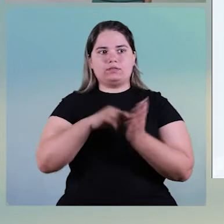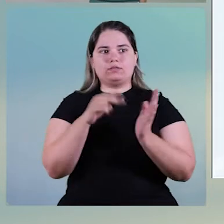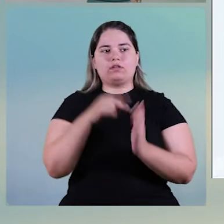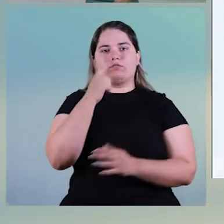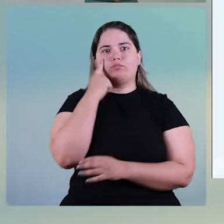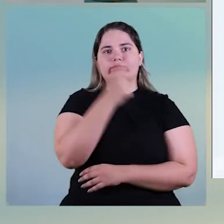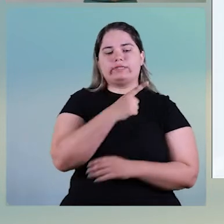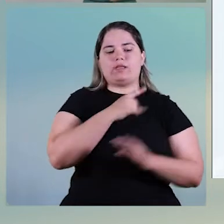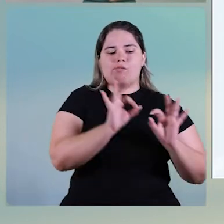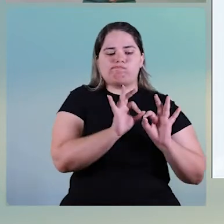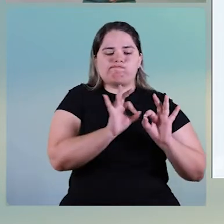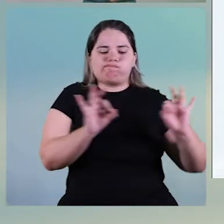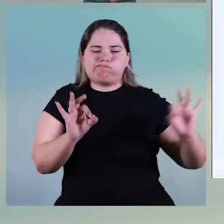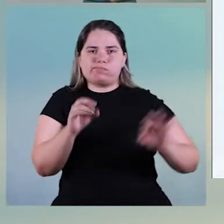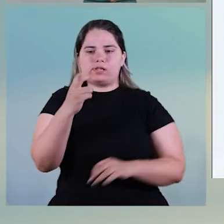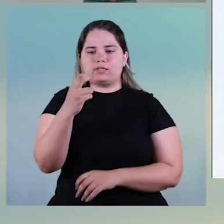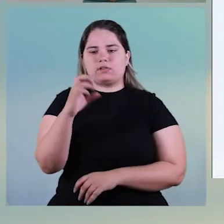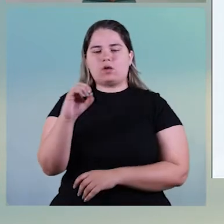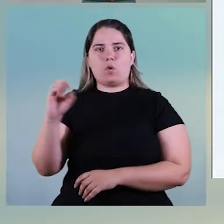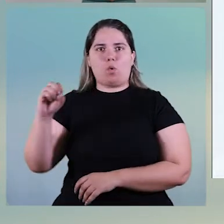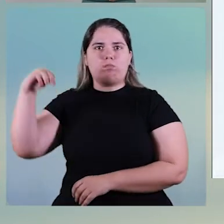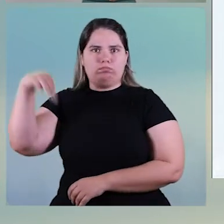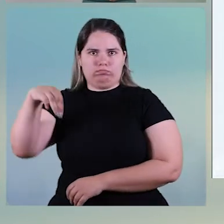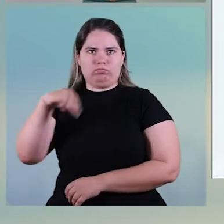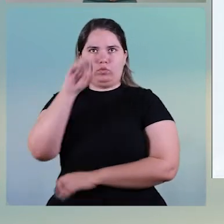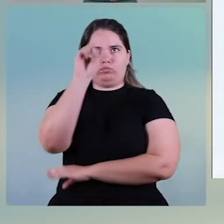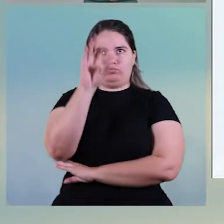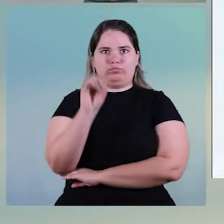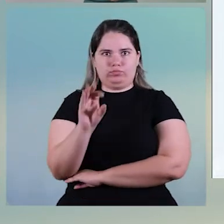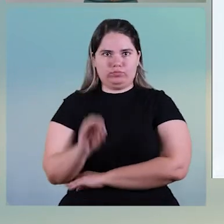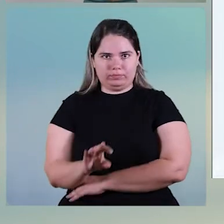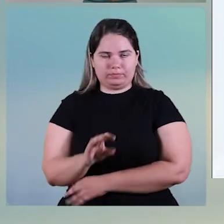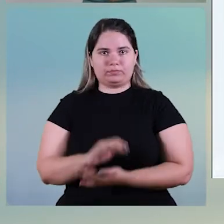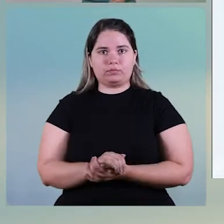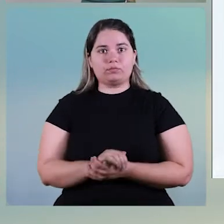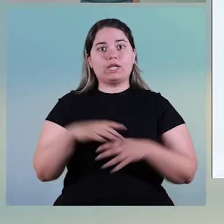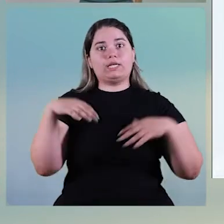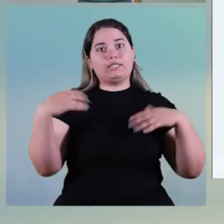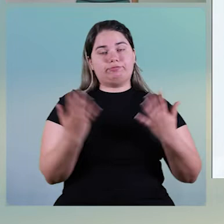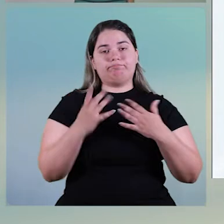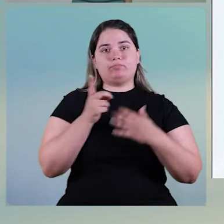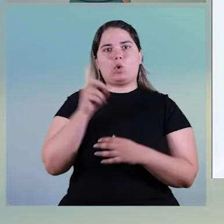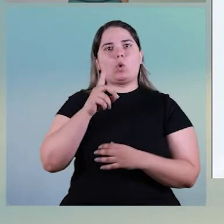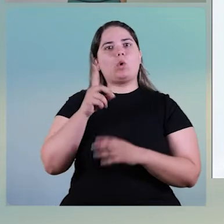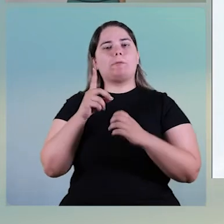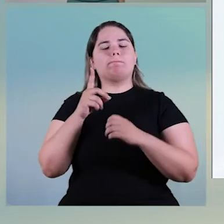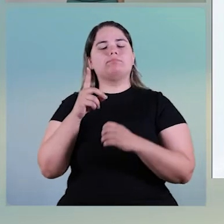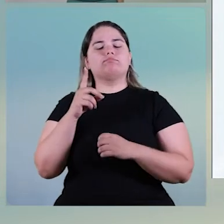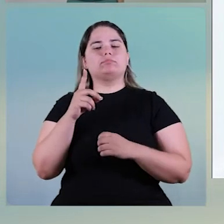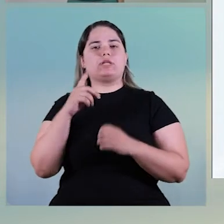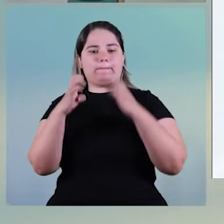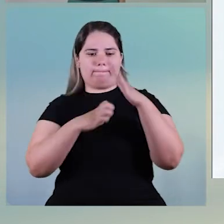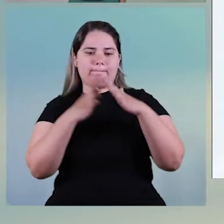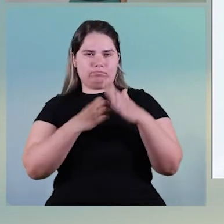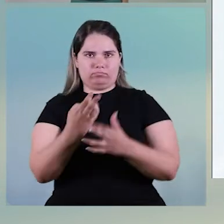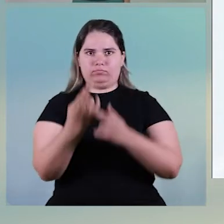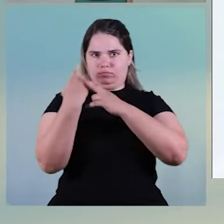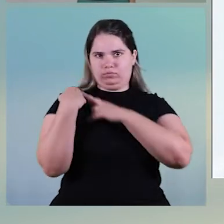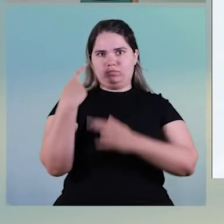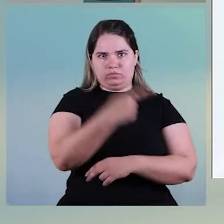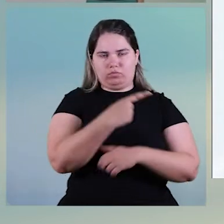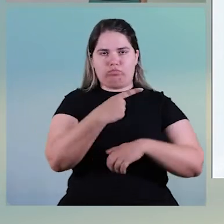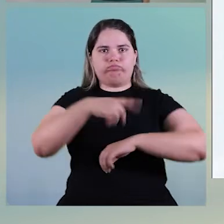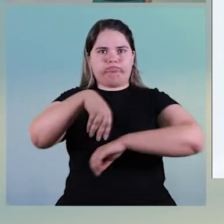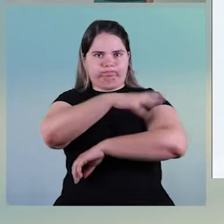uma distância de 500 metros. Segundo os dados estatísticos da Companhia Controladora de Trânsito, um veículo que